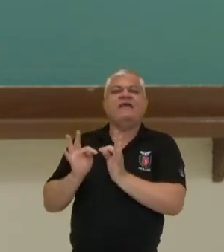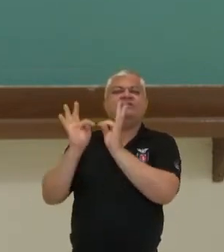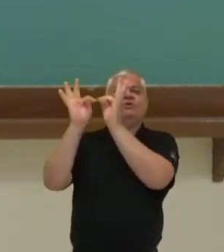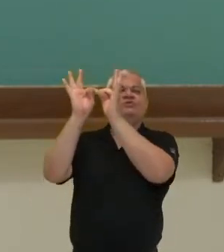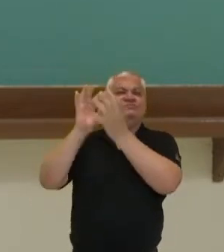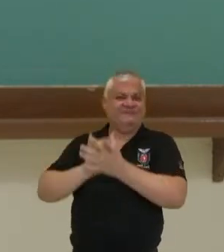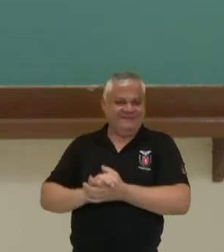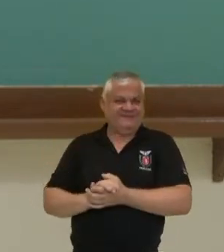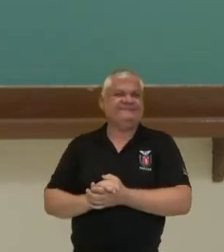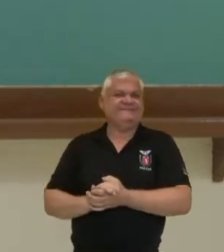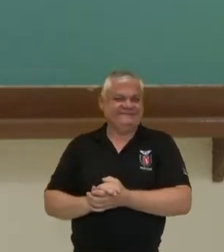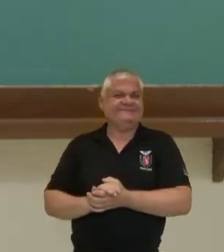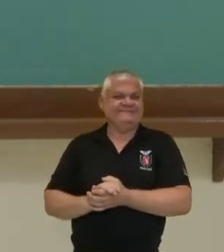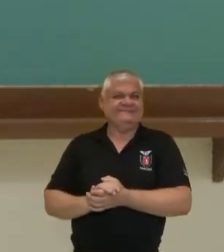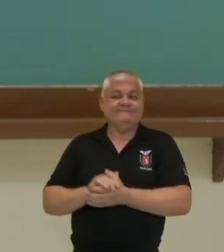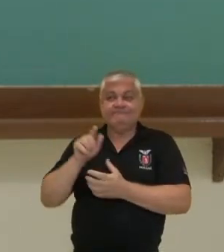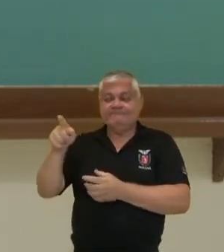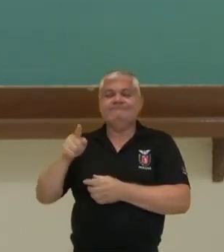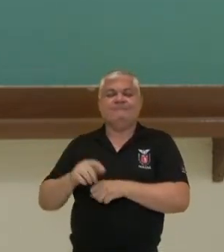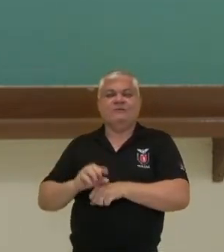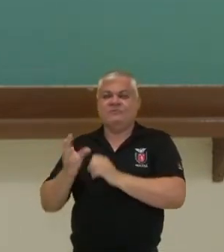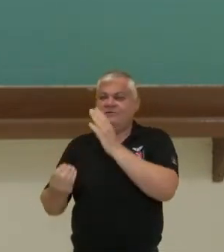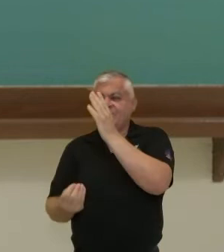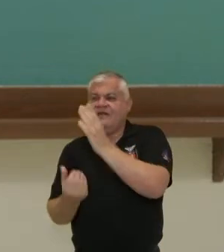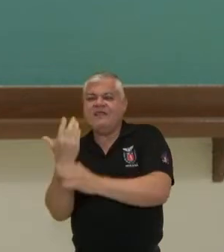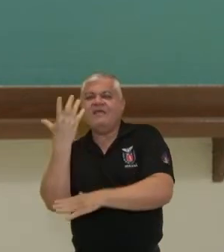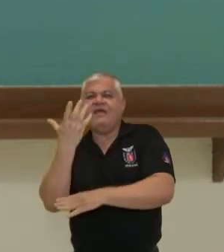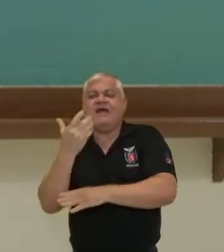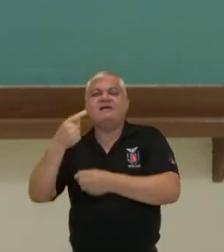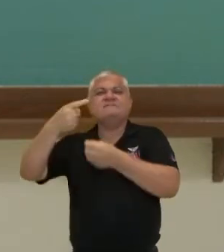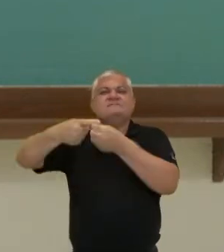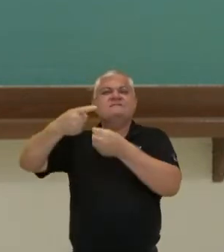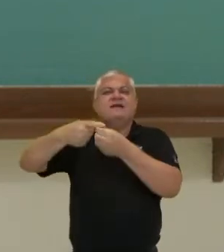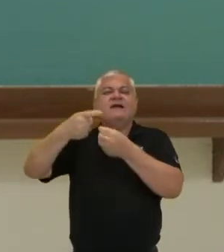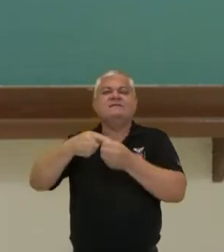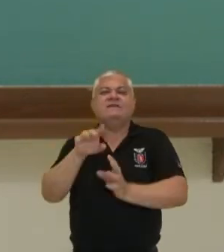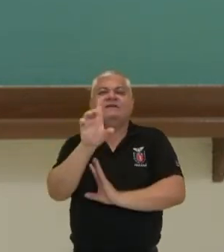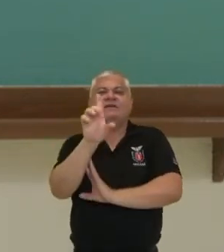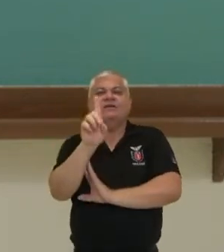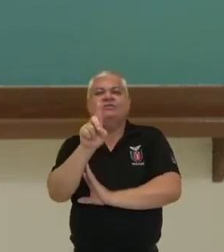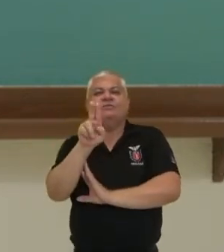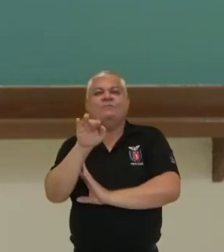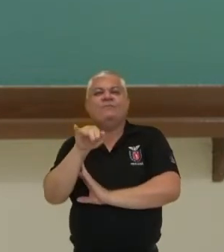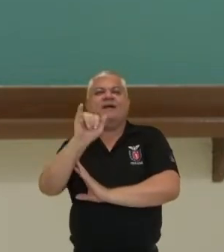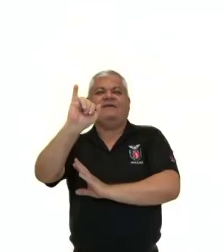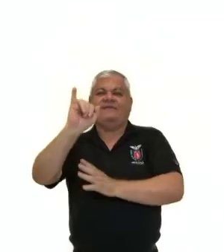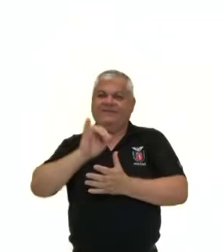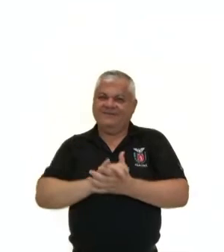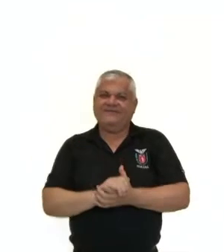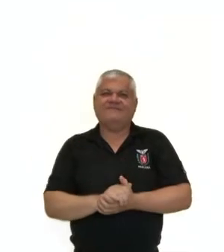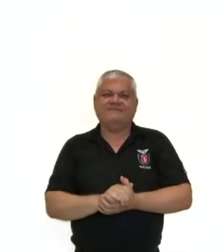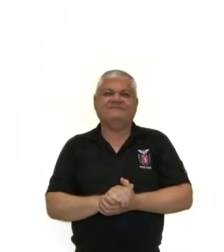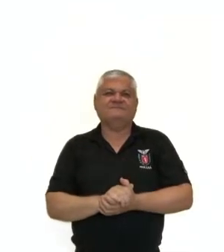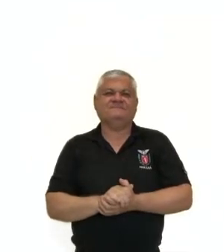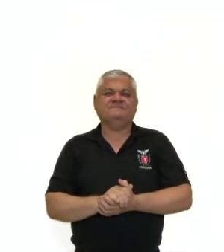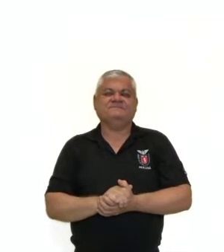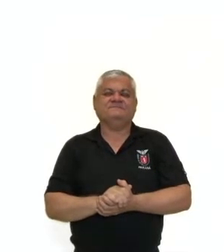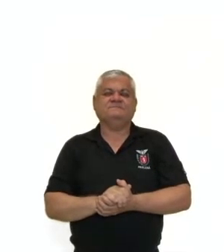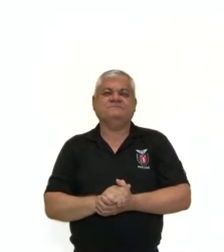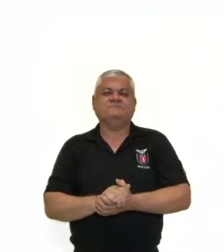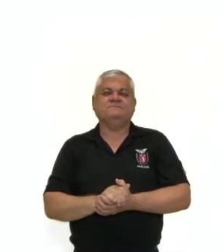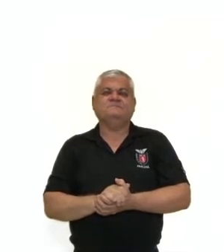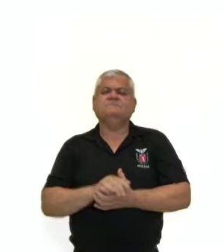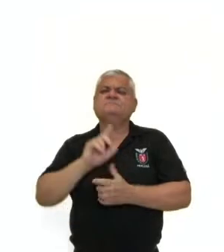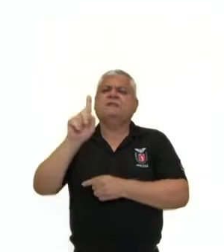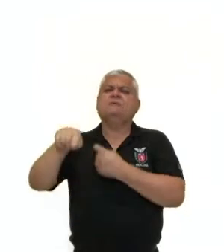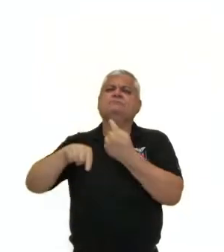tecnologia com cidades como Dubai que é uma das cidades mais tecnológicas do mundo e quais